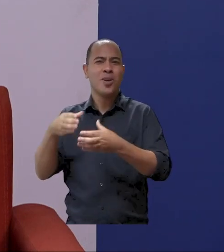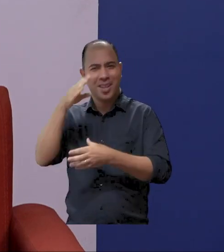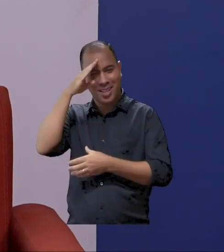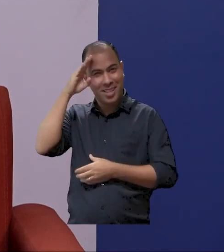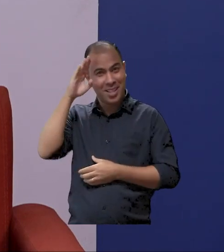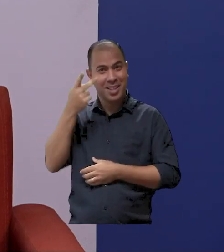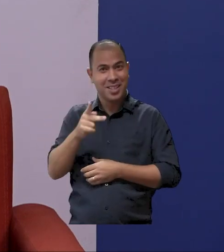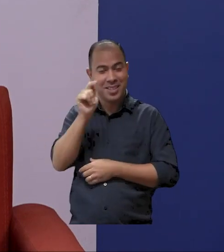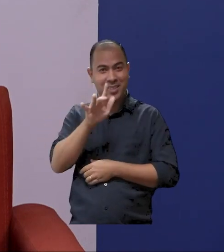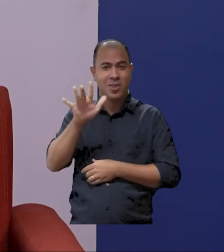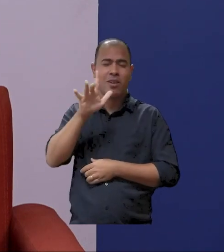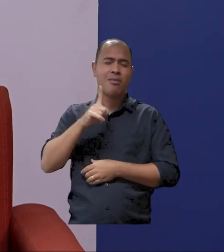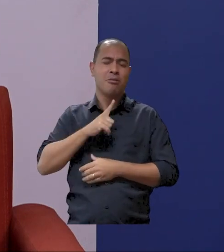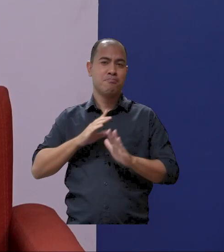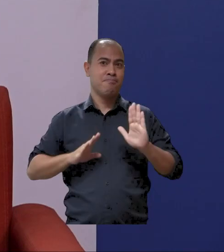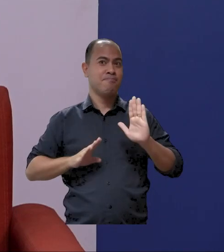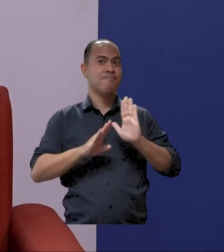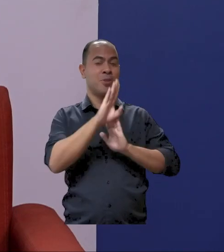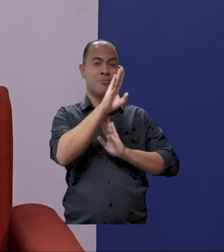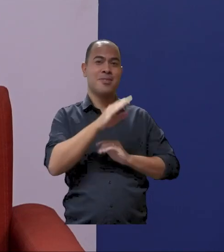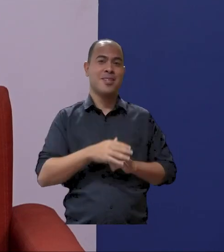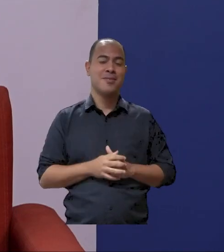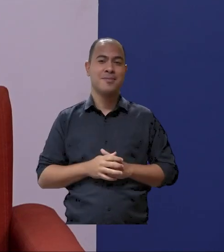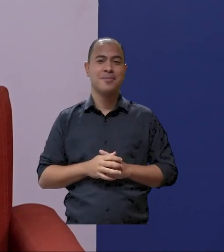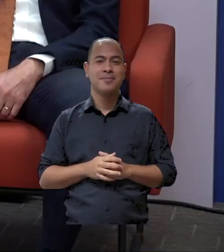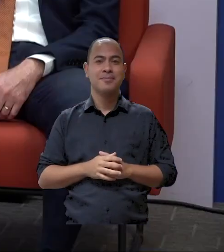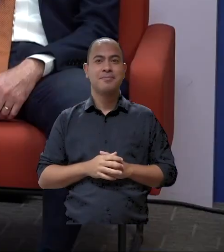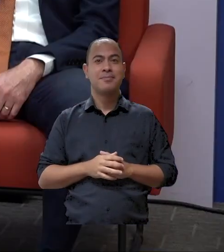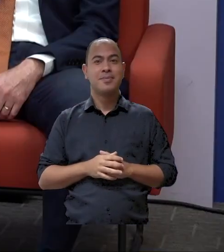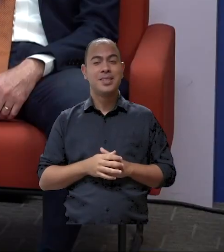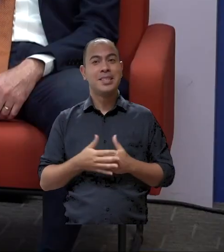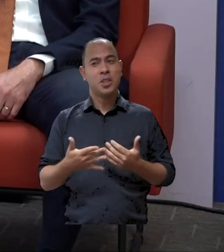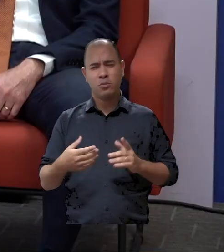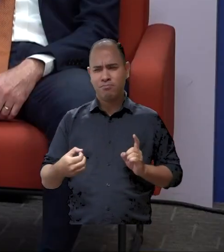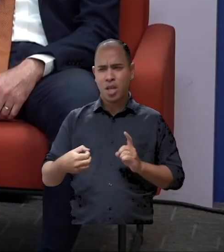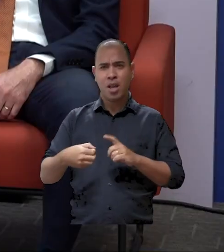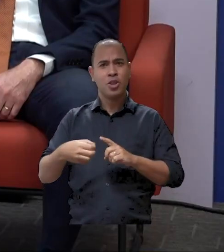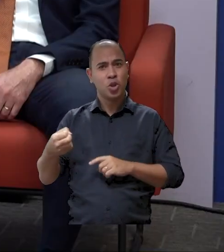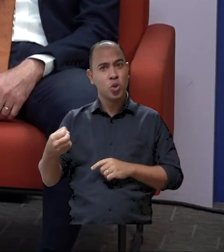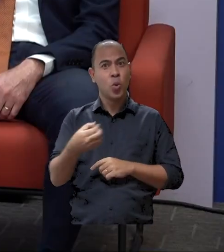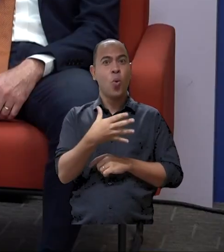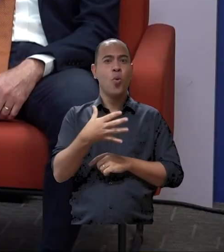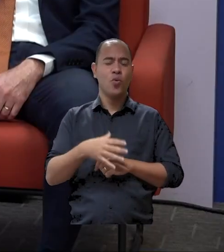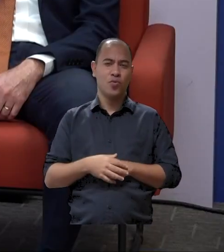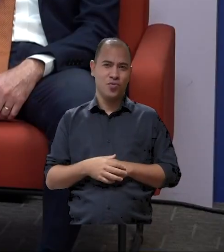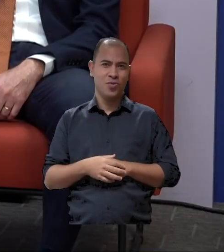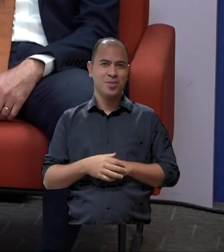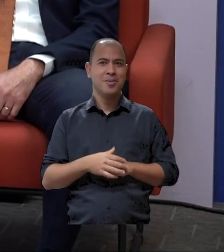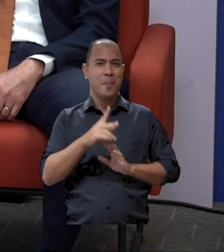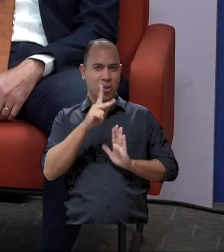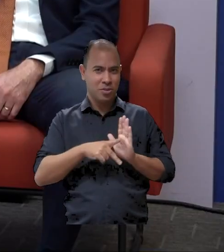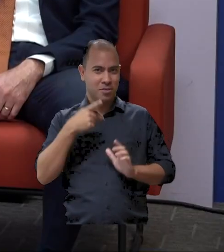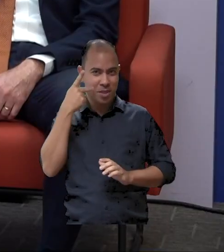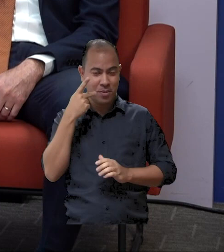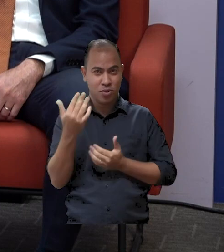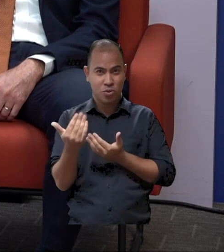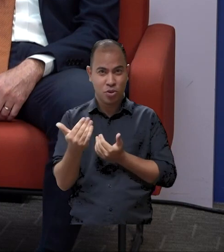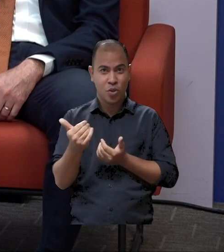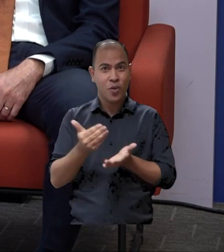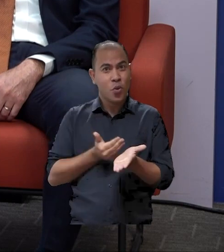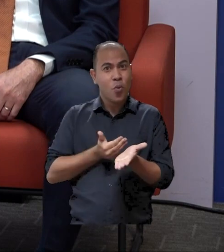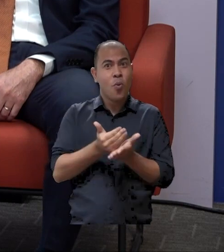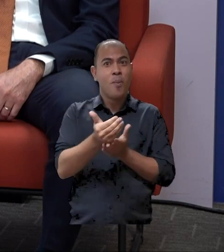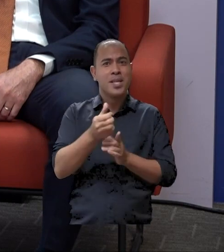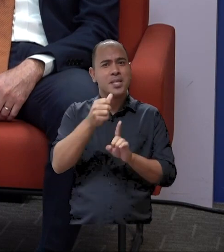comunidade no estado de Goiás e tem rendido muitos bons frutos. E essa parceria é uma parceria nova, né? O Parlamento Jovem vai estrear agora